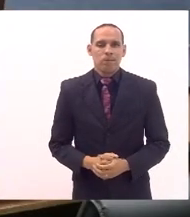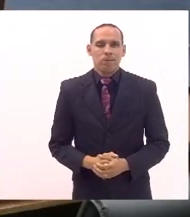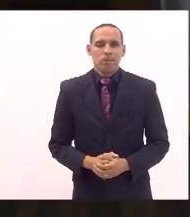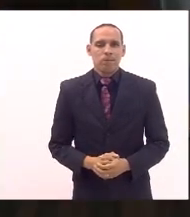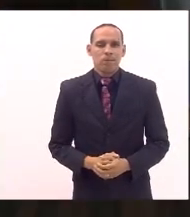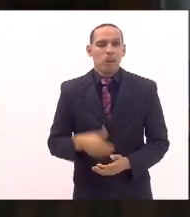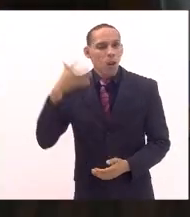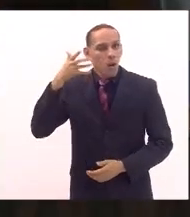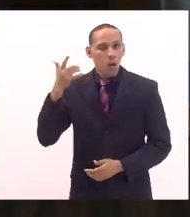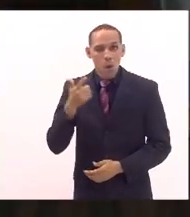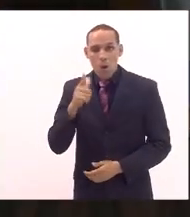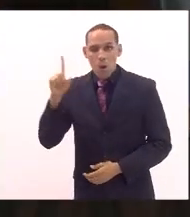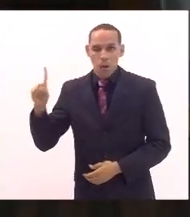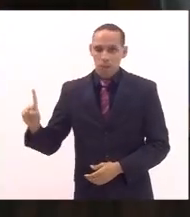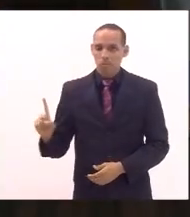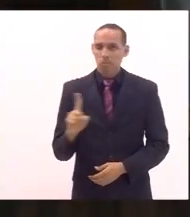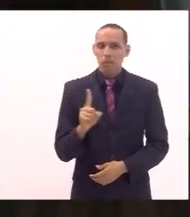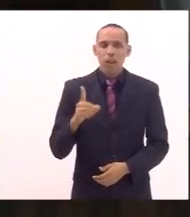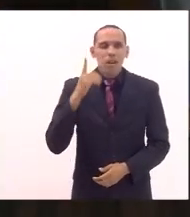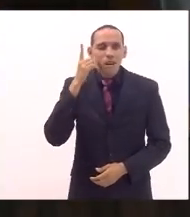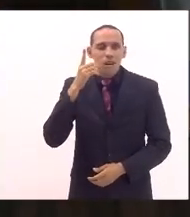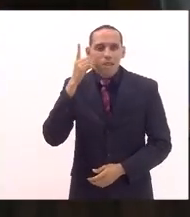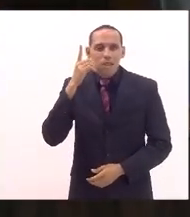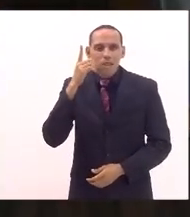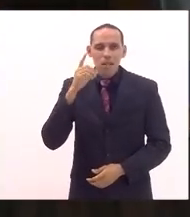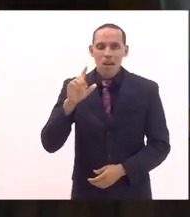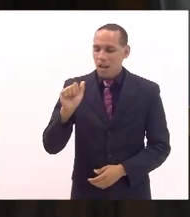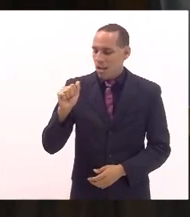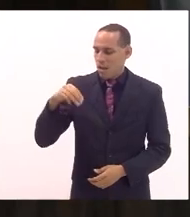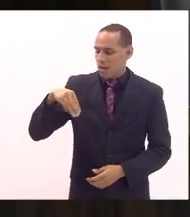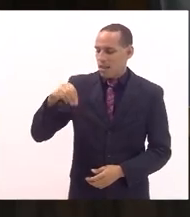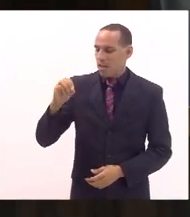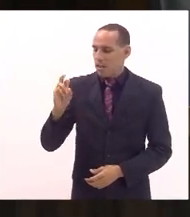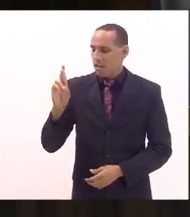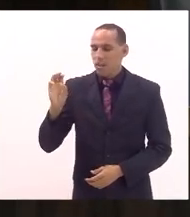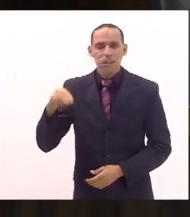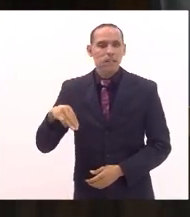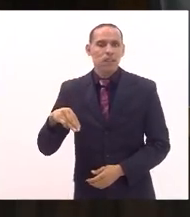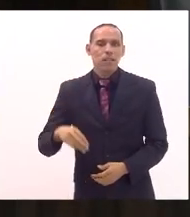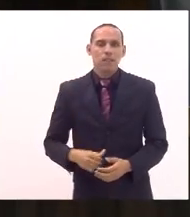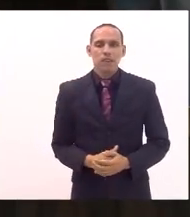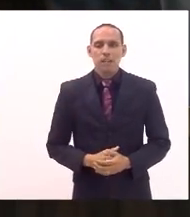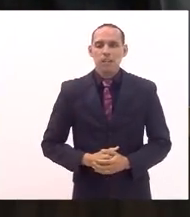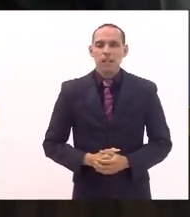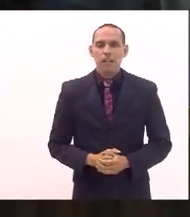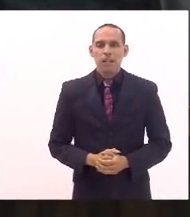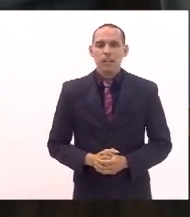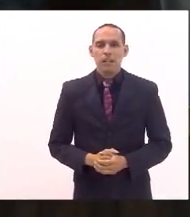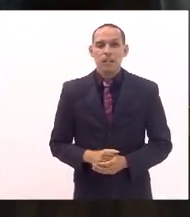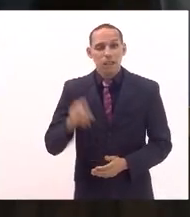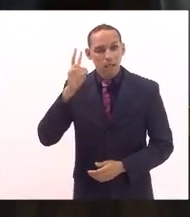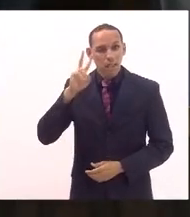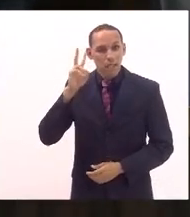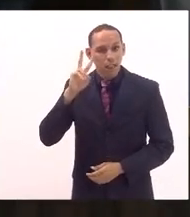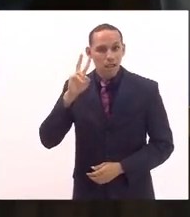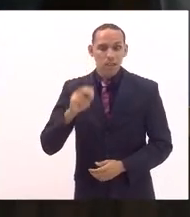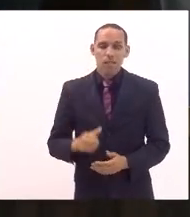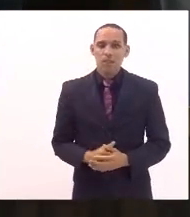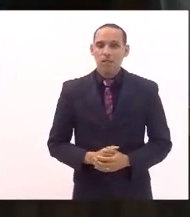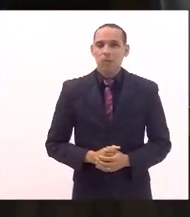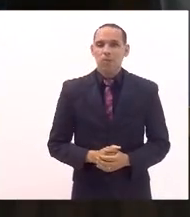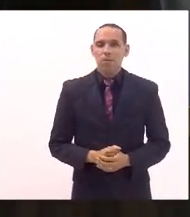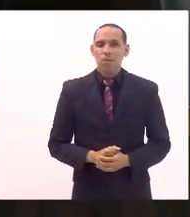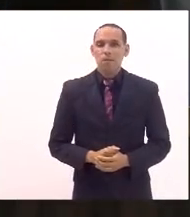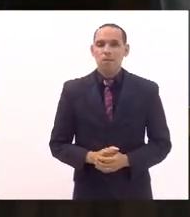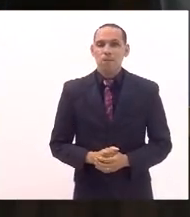o próximo orador inscrito Nobre Deputado Rodrigo Amorim me lembrou da vossa excelência que nós temos